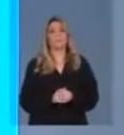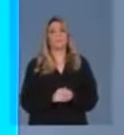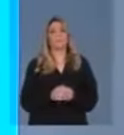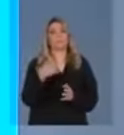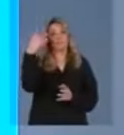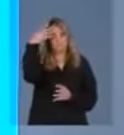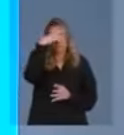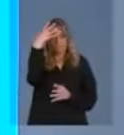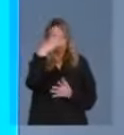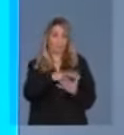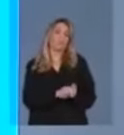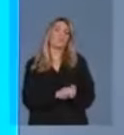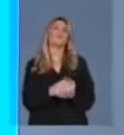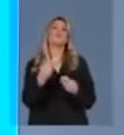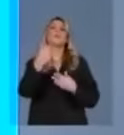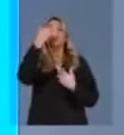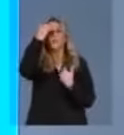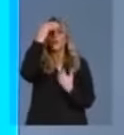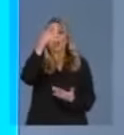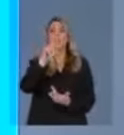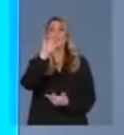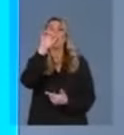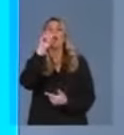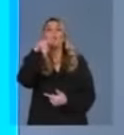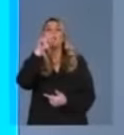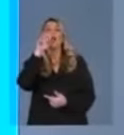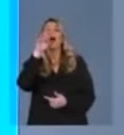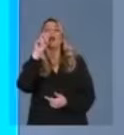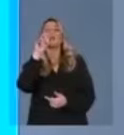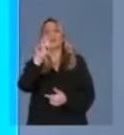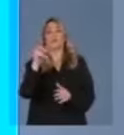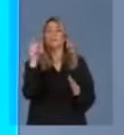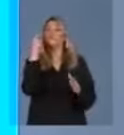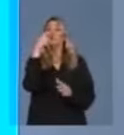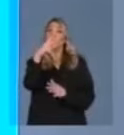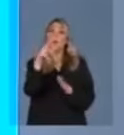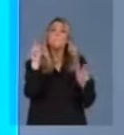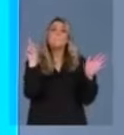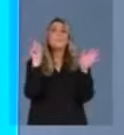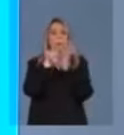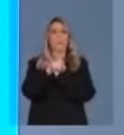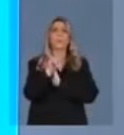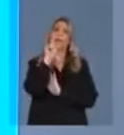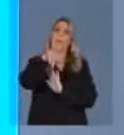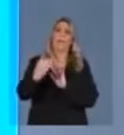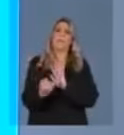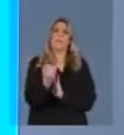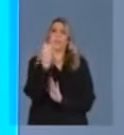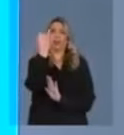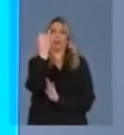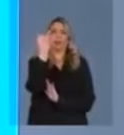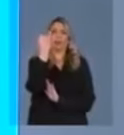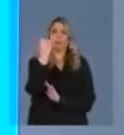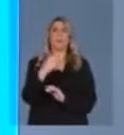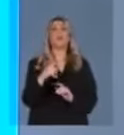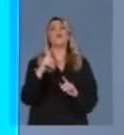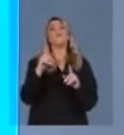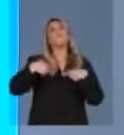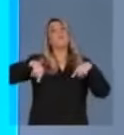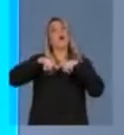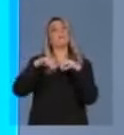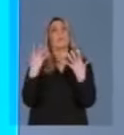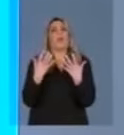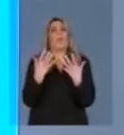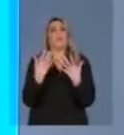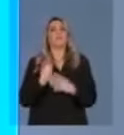resposta Muito obrigado Leonardo pela sua pergunta sua pergunta de fato é muito importante a gente quer viver numa cidade em que a gente possa